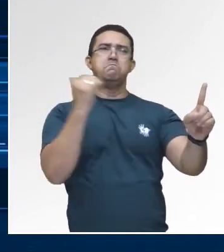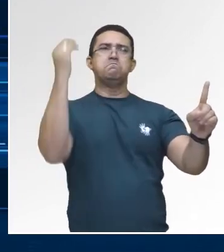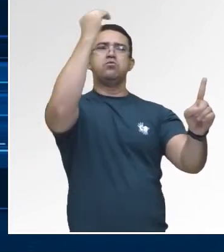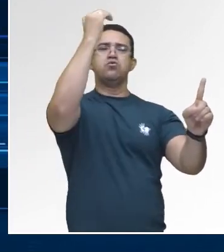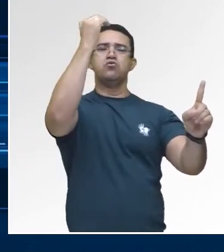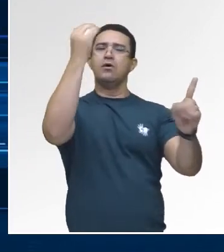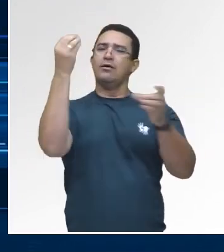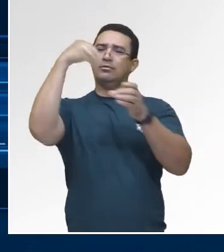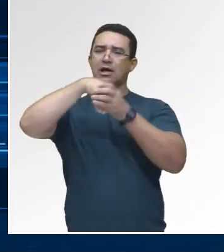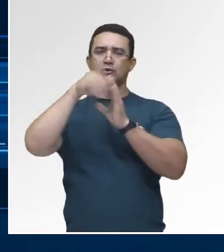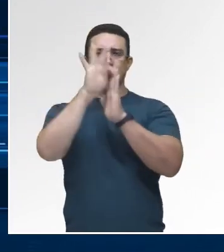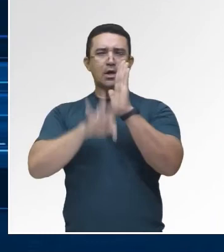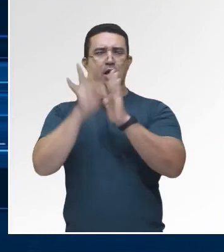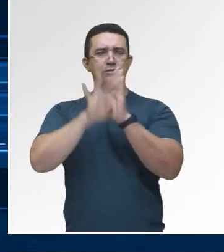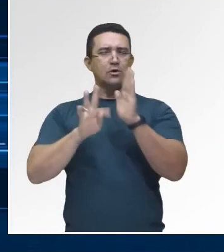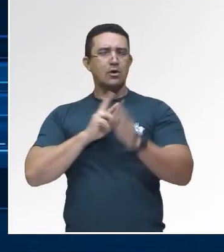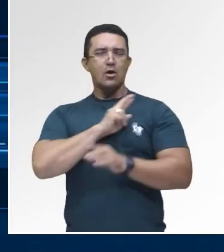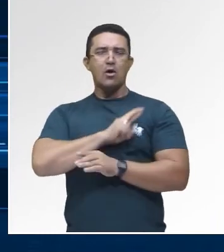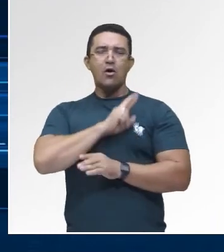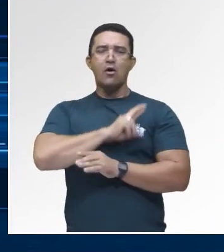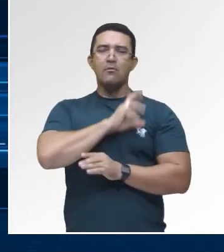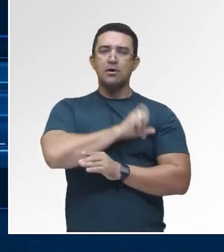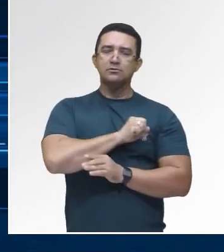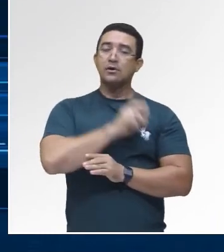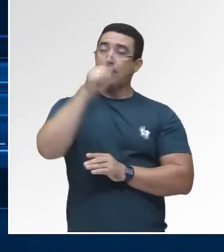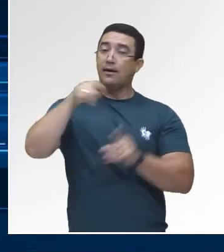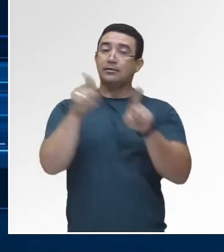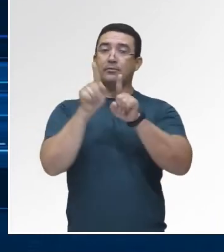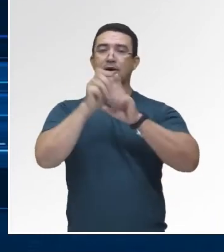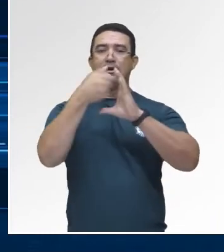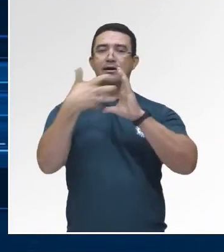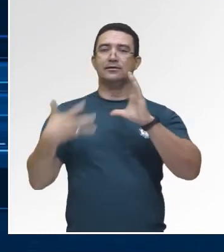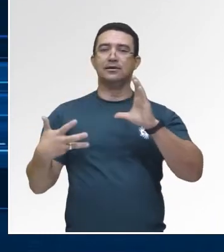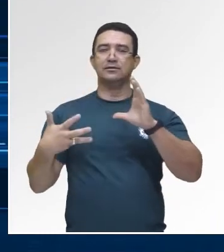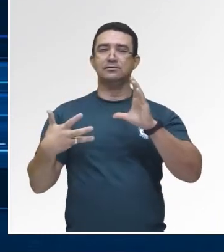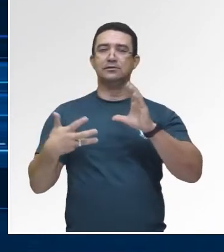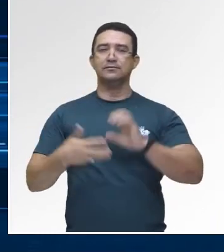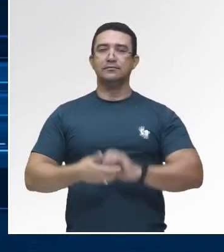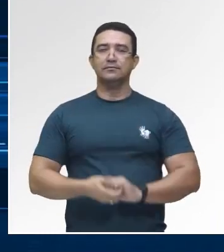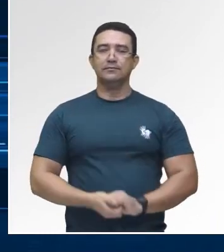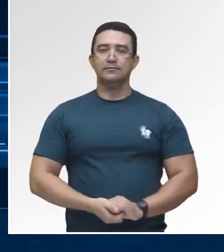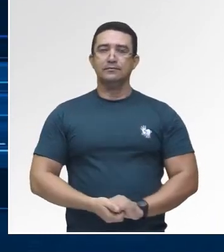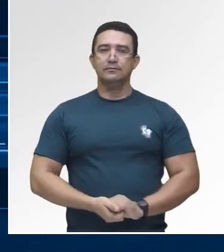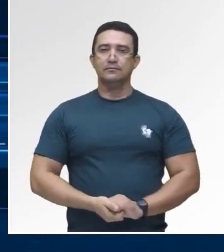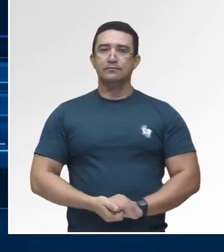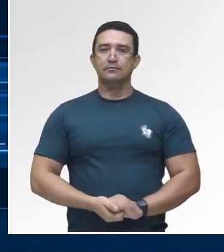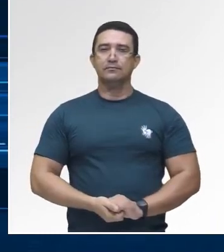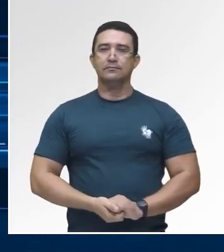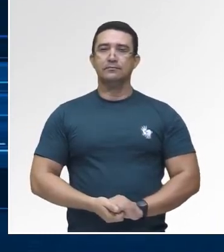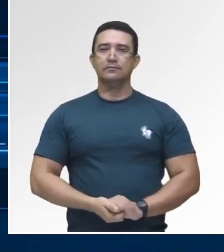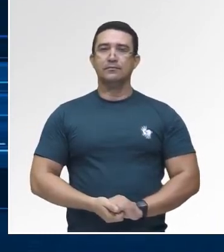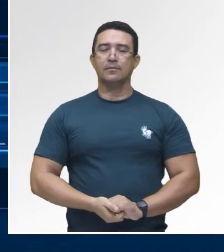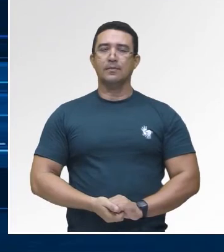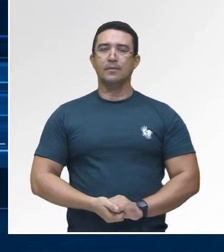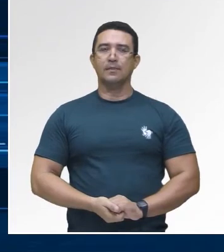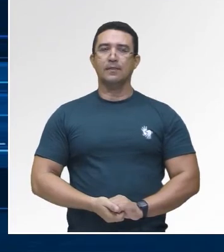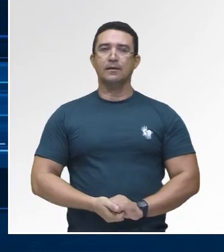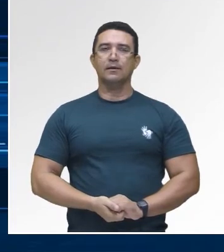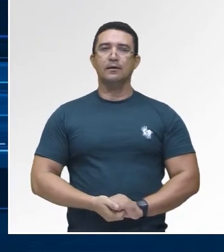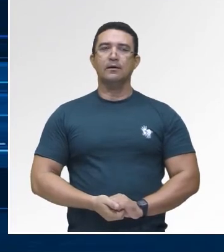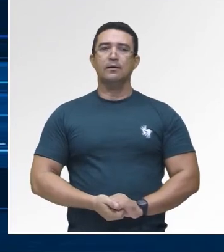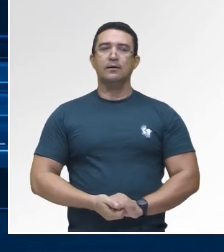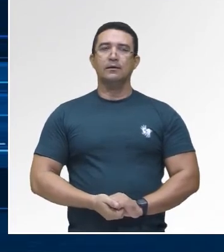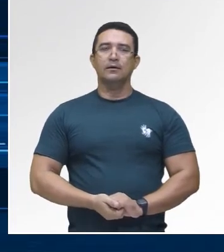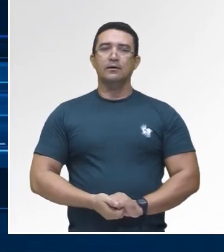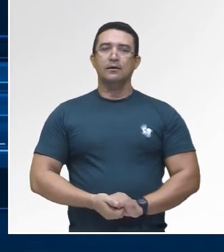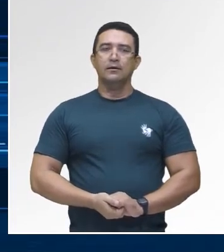textos românticos logo do início. É uma das características, ok? Muito bem. Ao desenrolar, primeira geração,